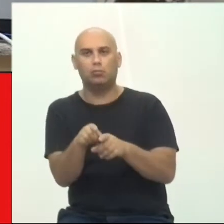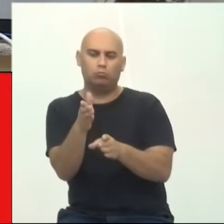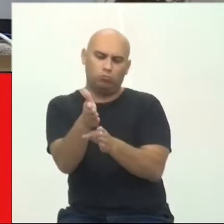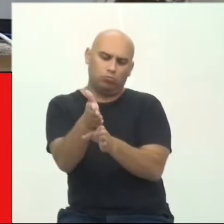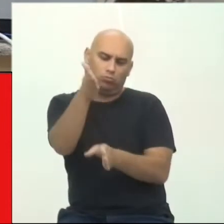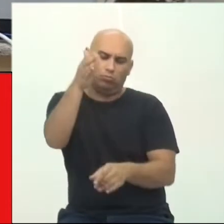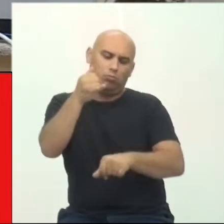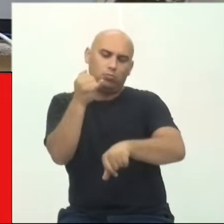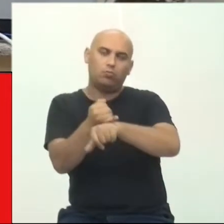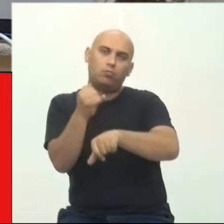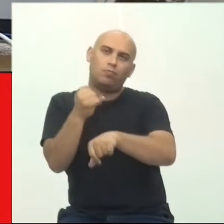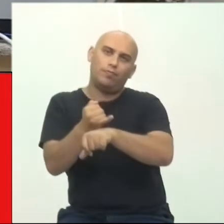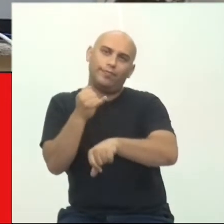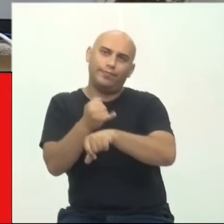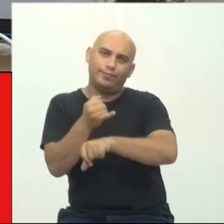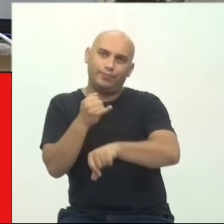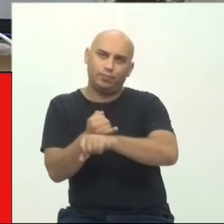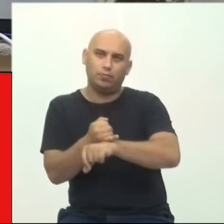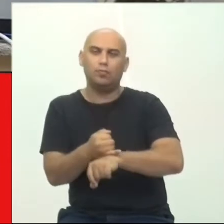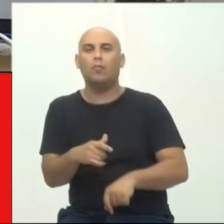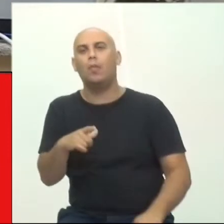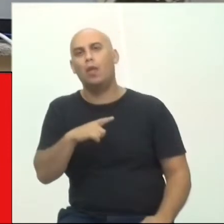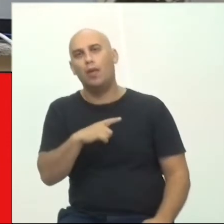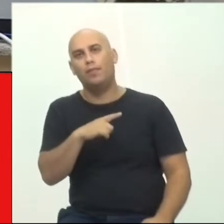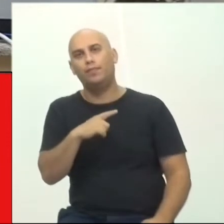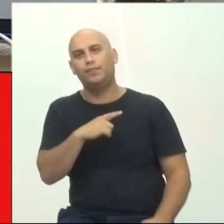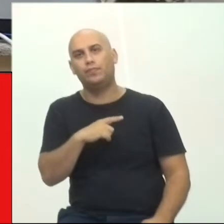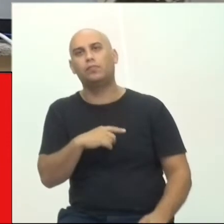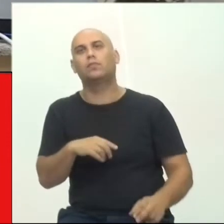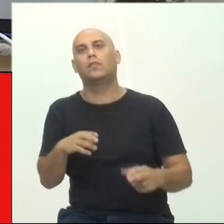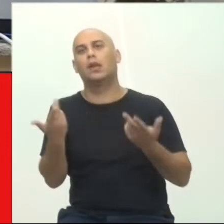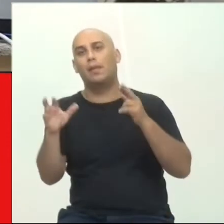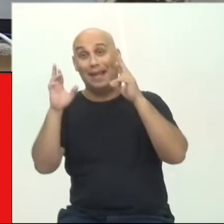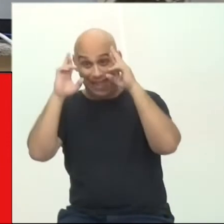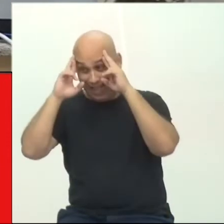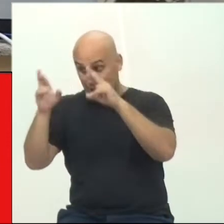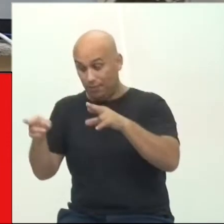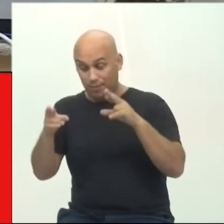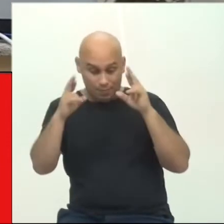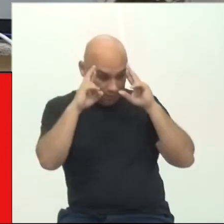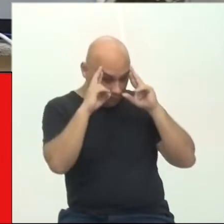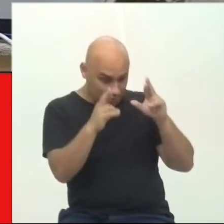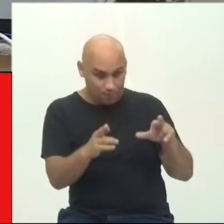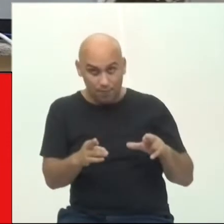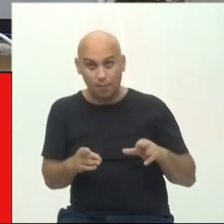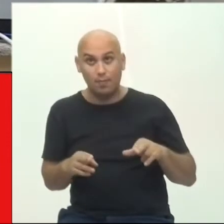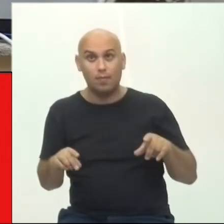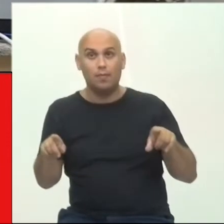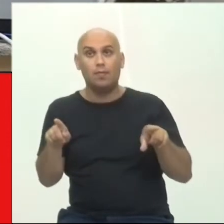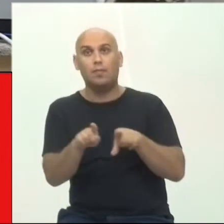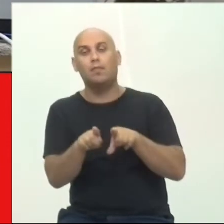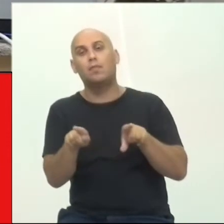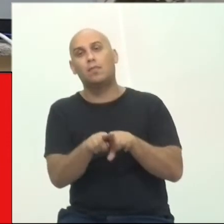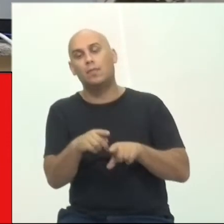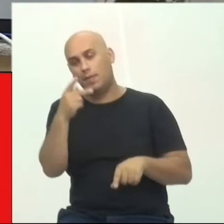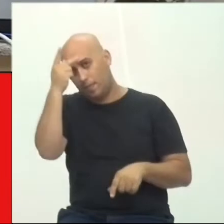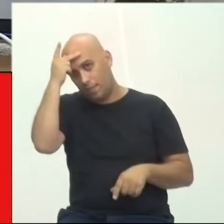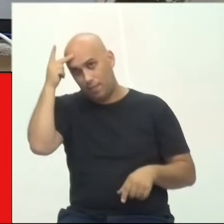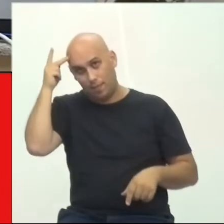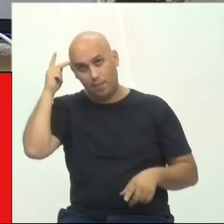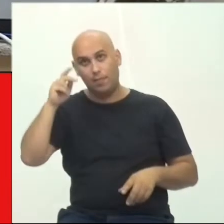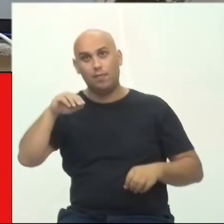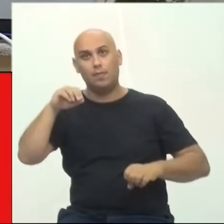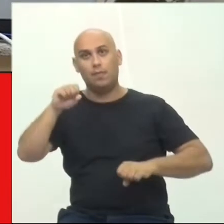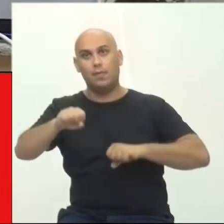contenção, também vai proporcionar um maior respeito, porque não vai, por ter o elemento, não vou